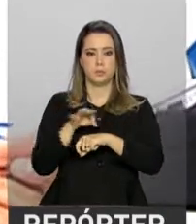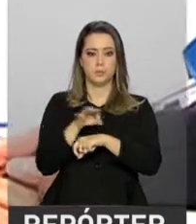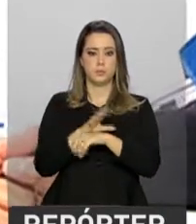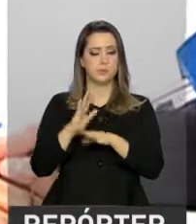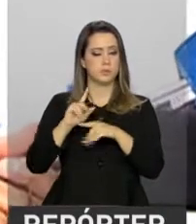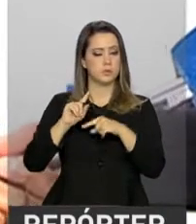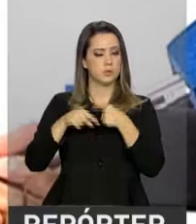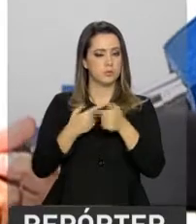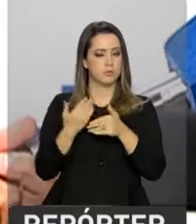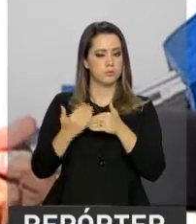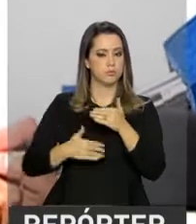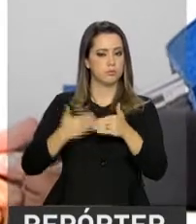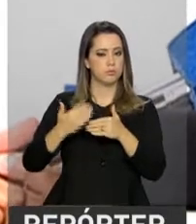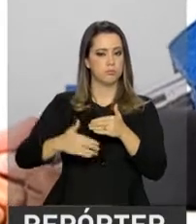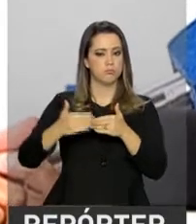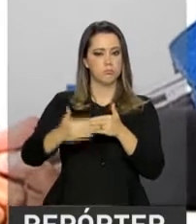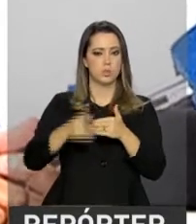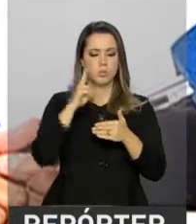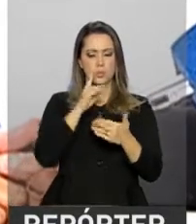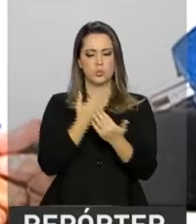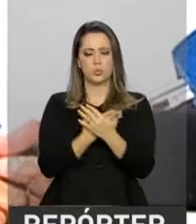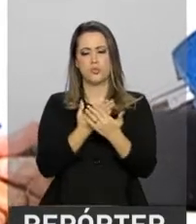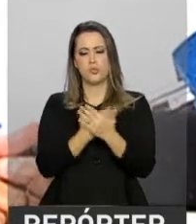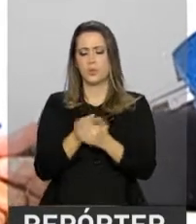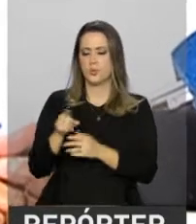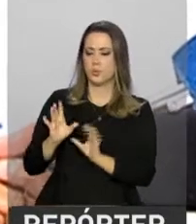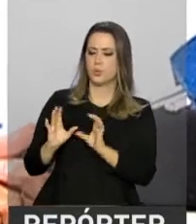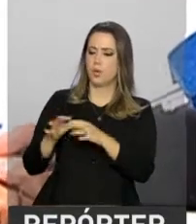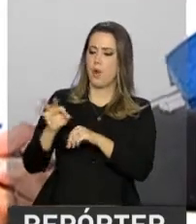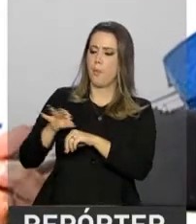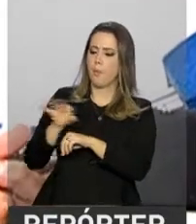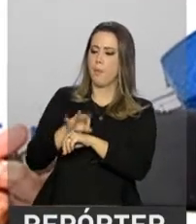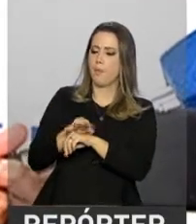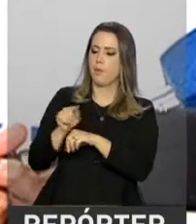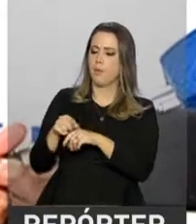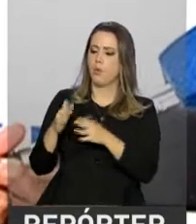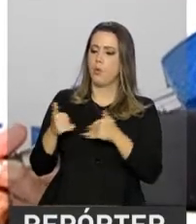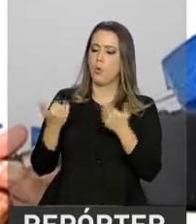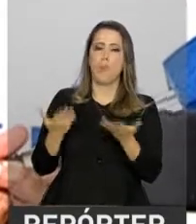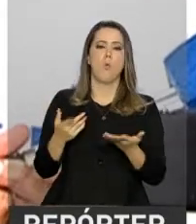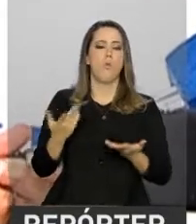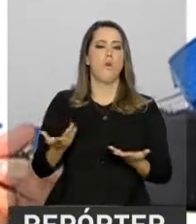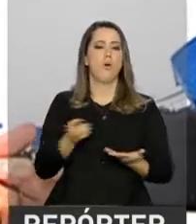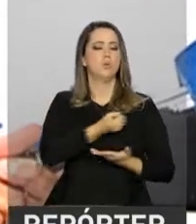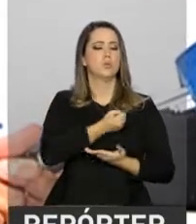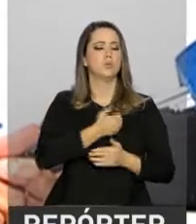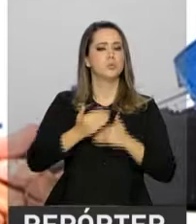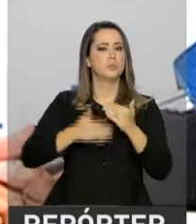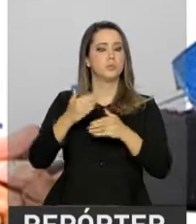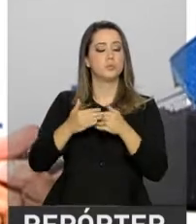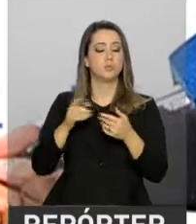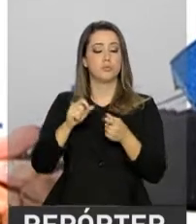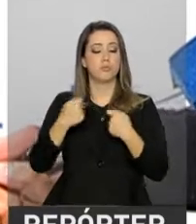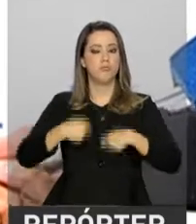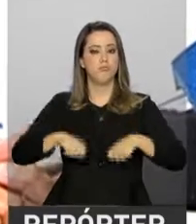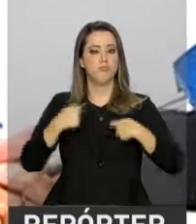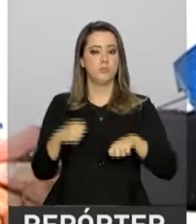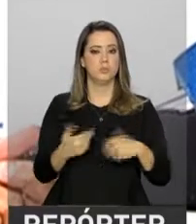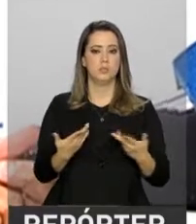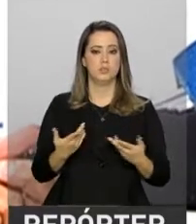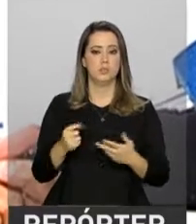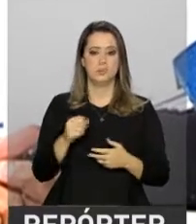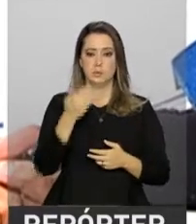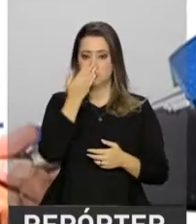daí nós vamos poder então analisar se o vírus vai replicar, quanto ele precisa ser injetado, ou